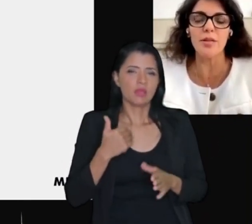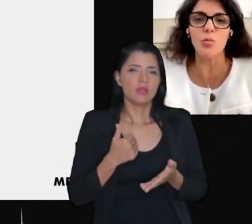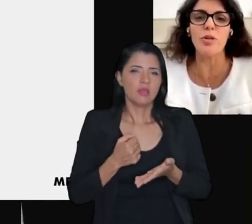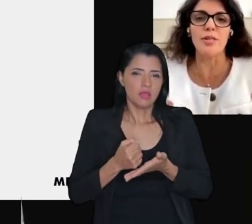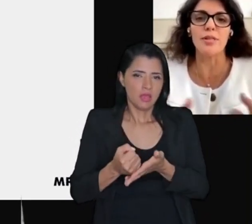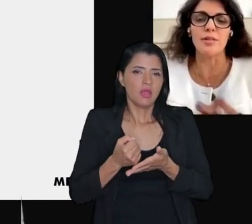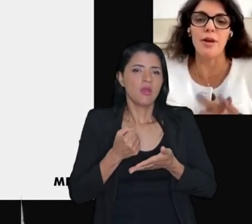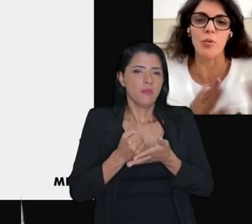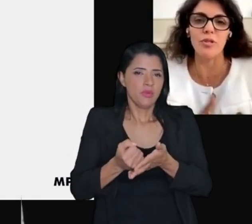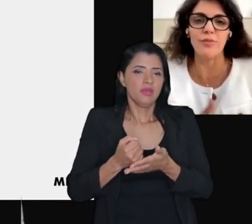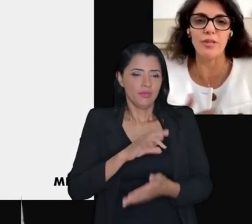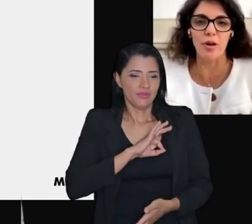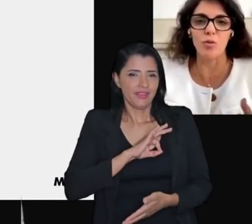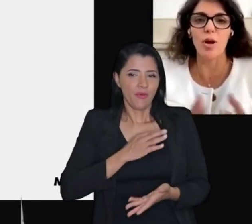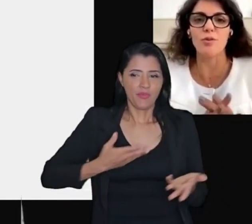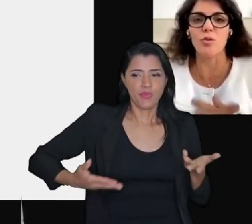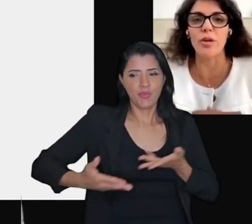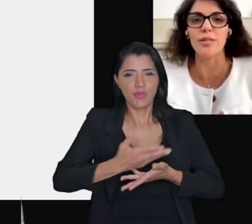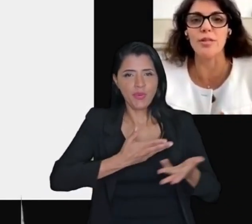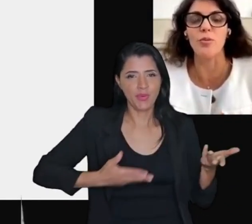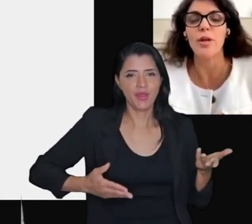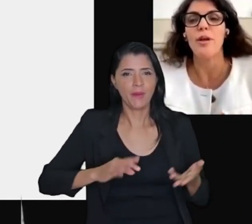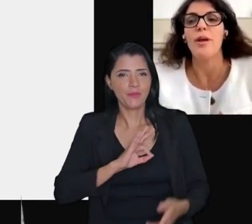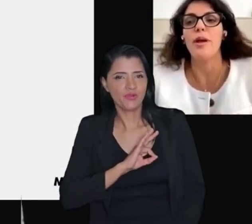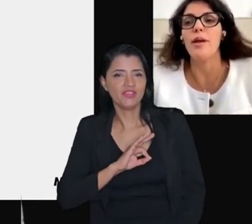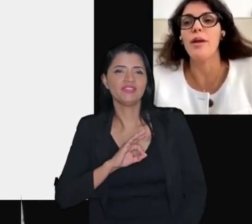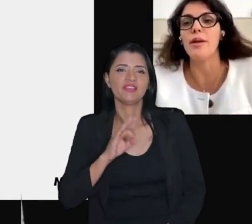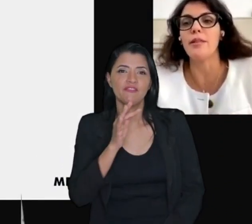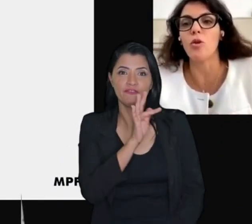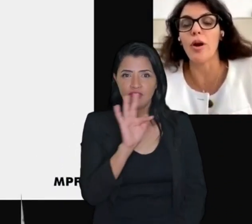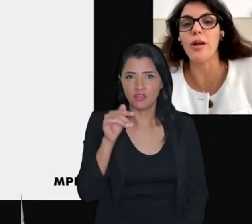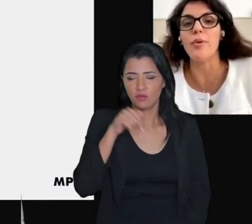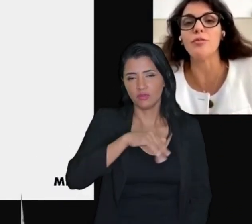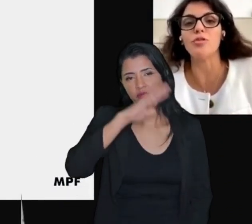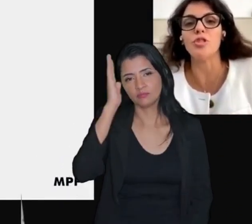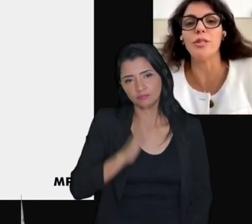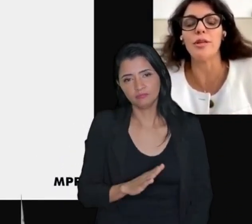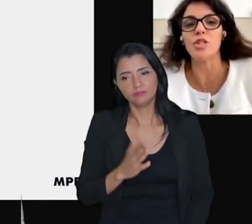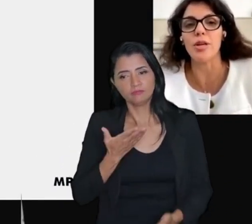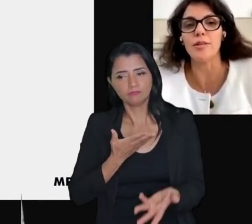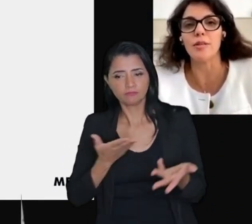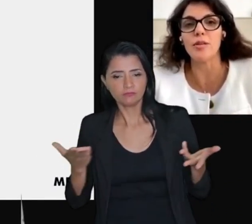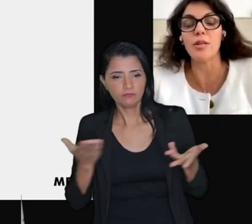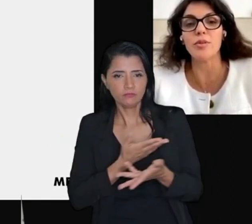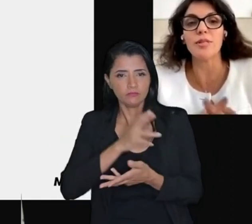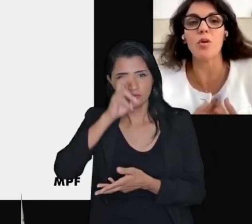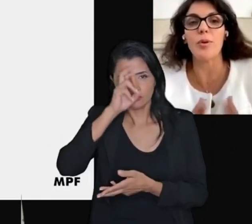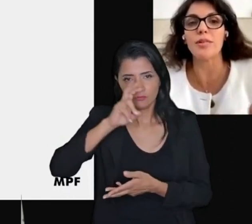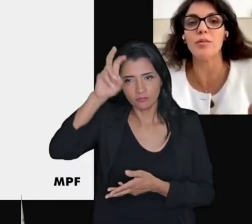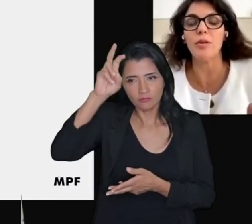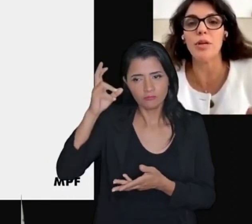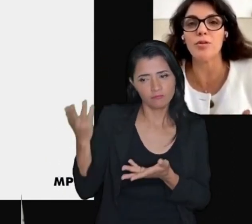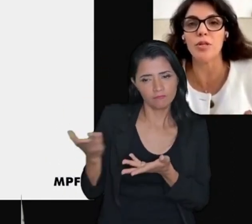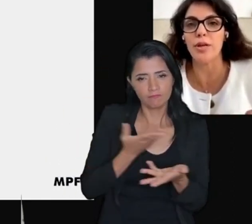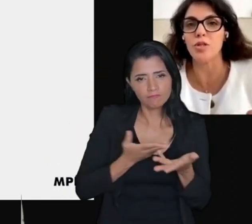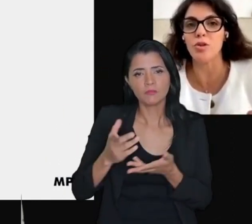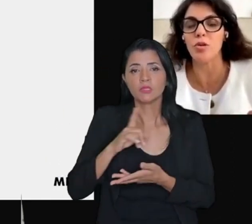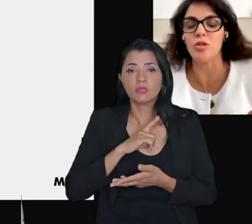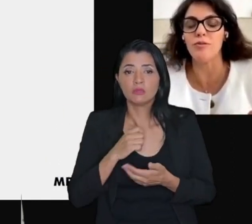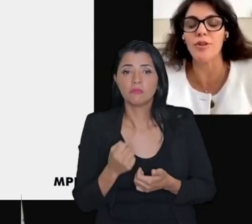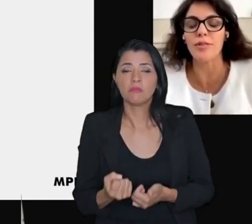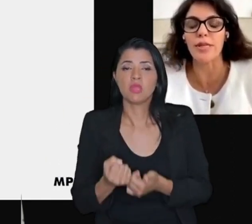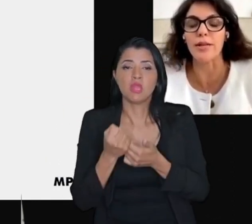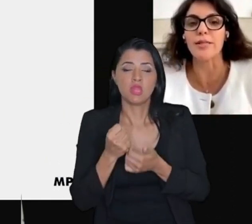policial entre as polícias, né, a Polícia Federal, no caso do Brasil, que troca elementos de inteligência. Nós temos essa cooperação também nas